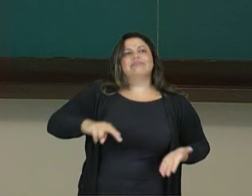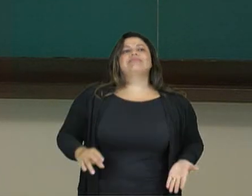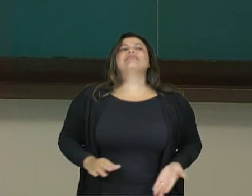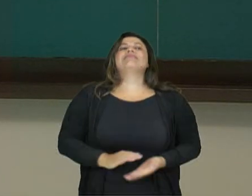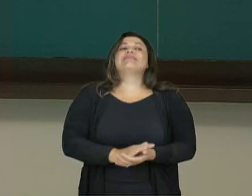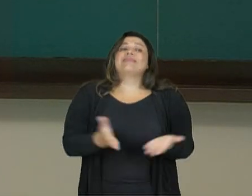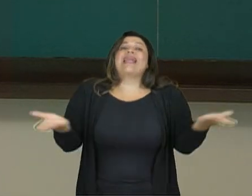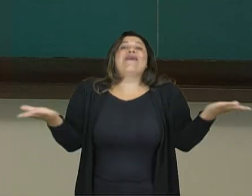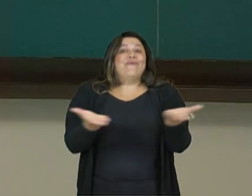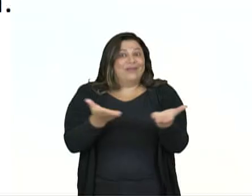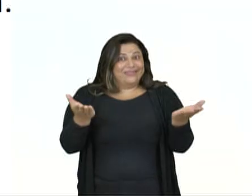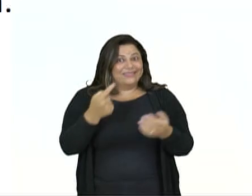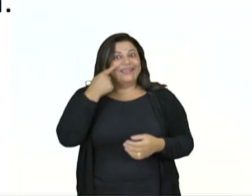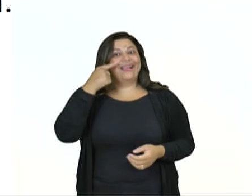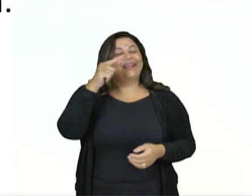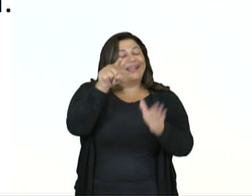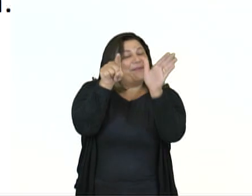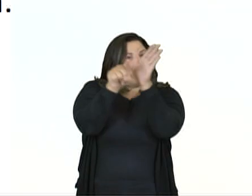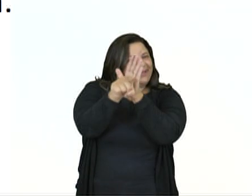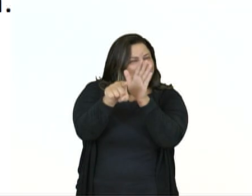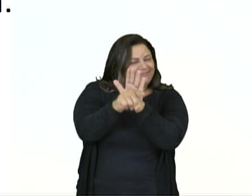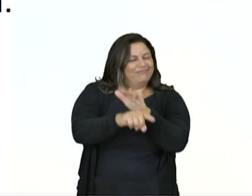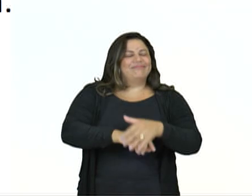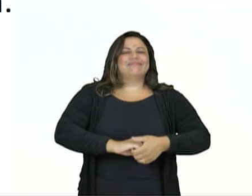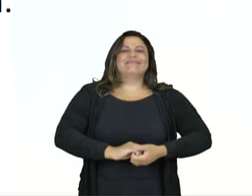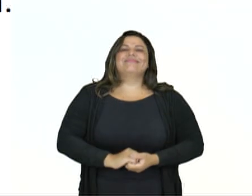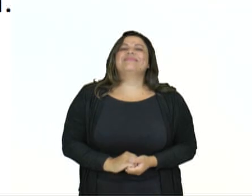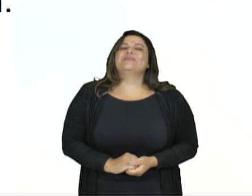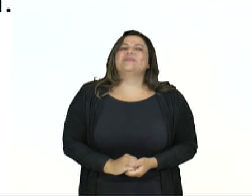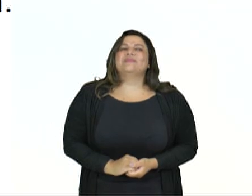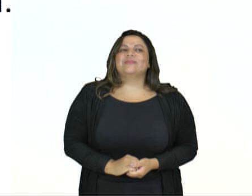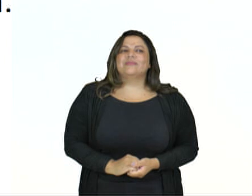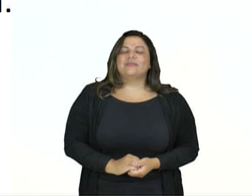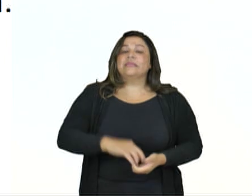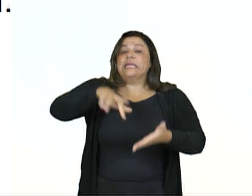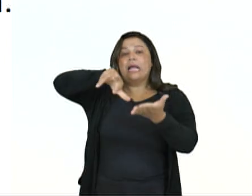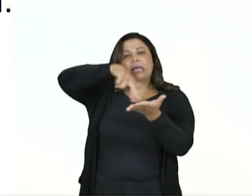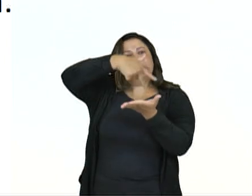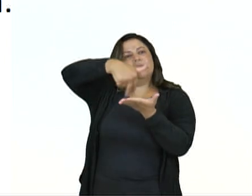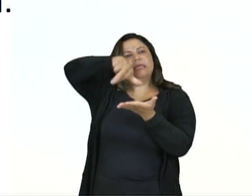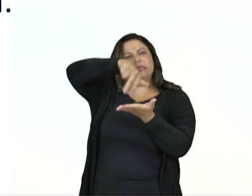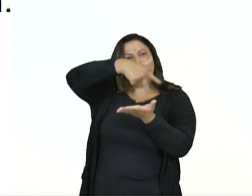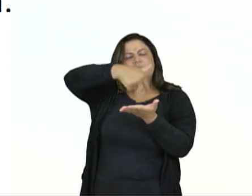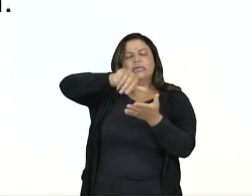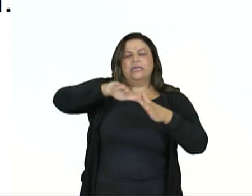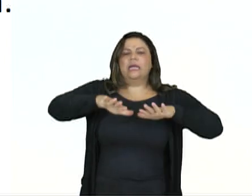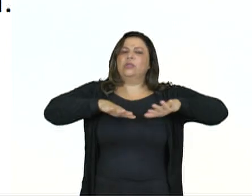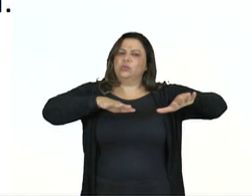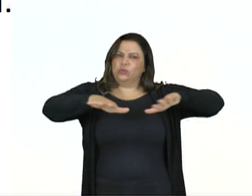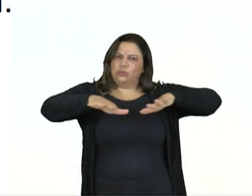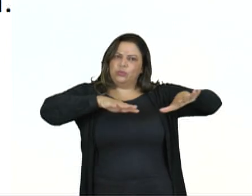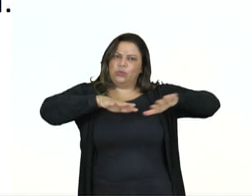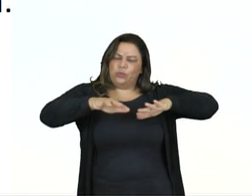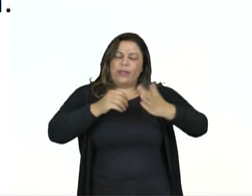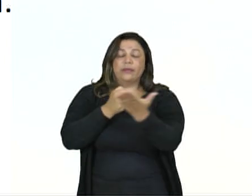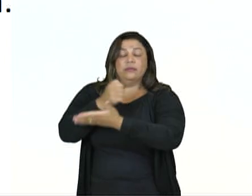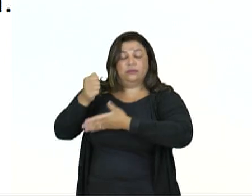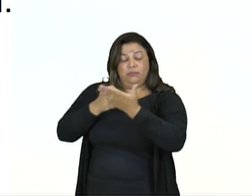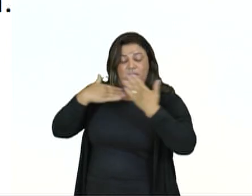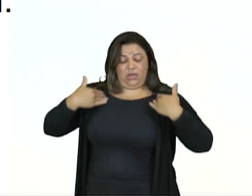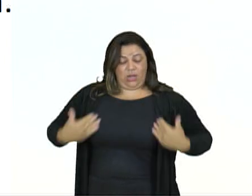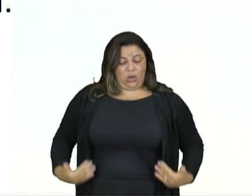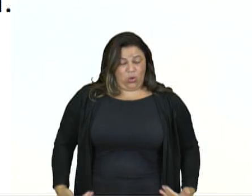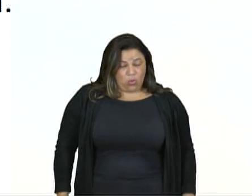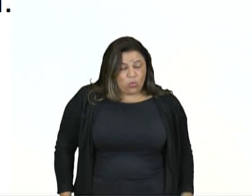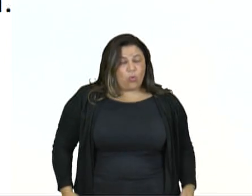Vamos aqui para mais uma questão. Na dança, os movimentos básicos do corpo e